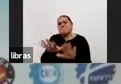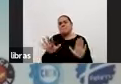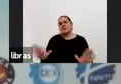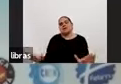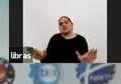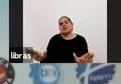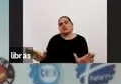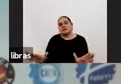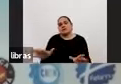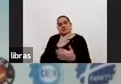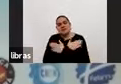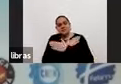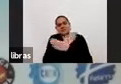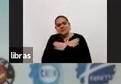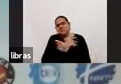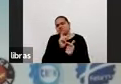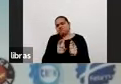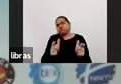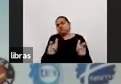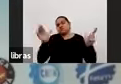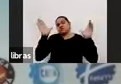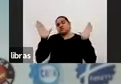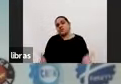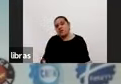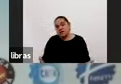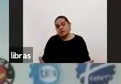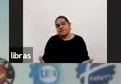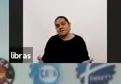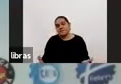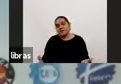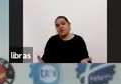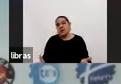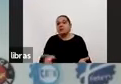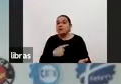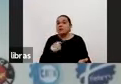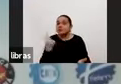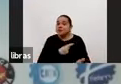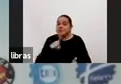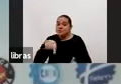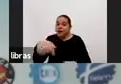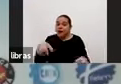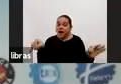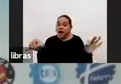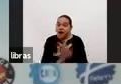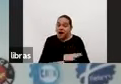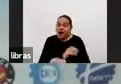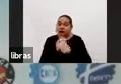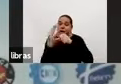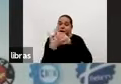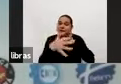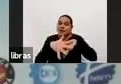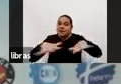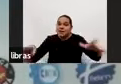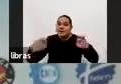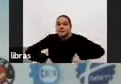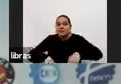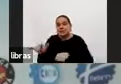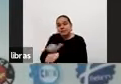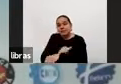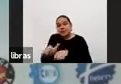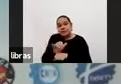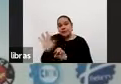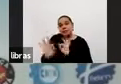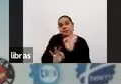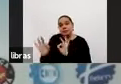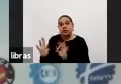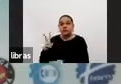realmente, estamos numa calamidade agora, mas saindo dela, precisamos realmente de políticas para o trabalho, políticas